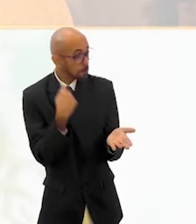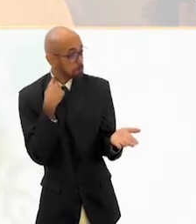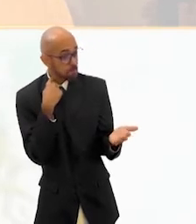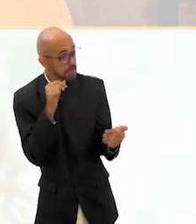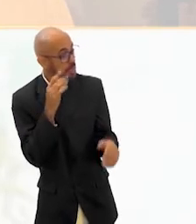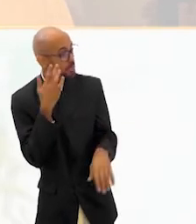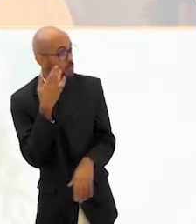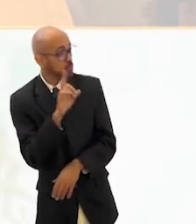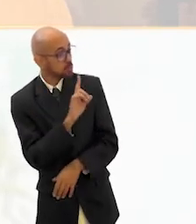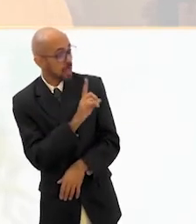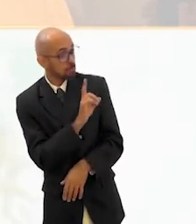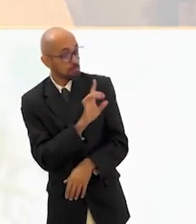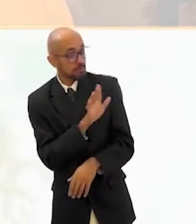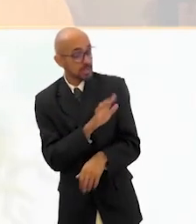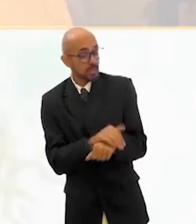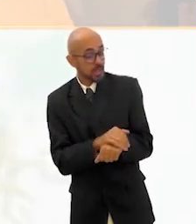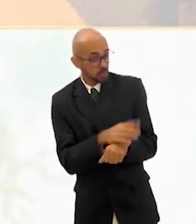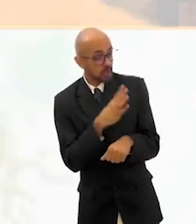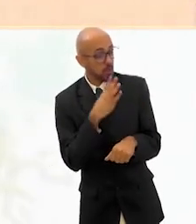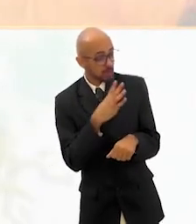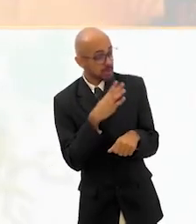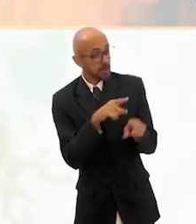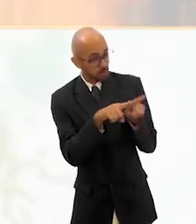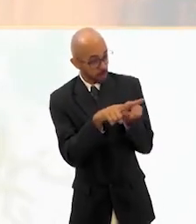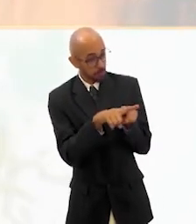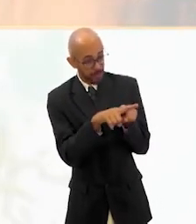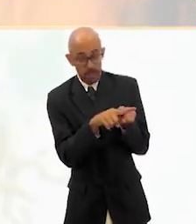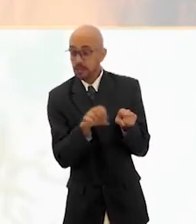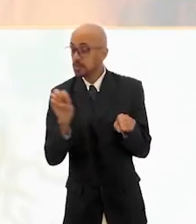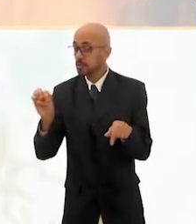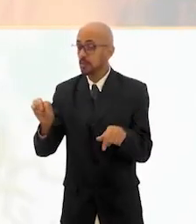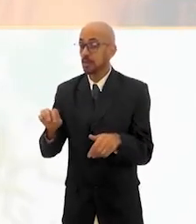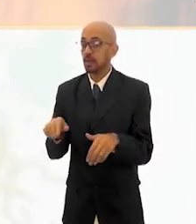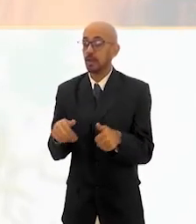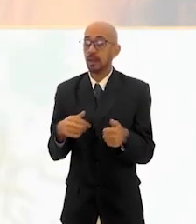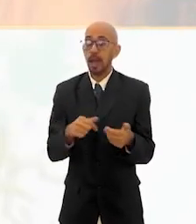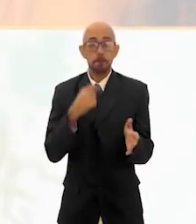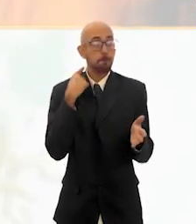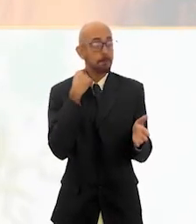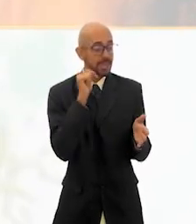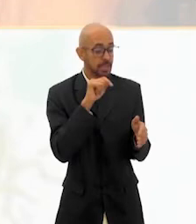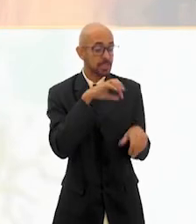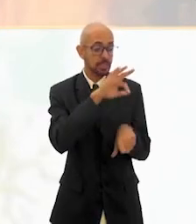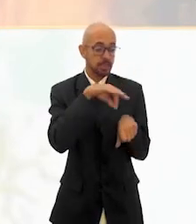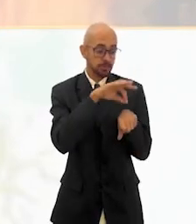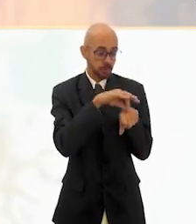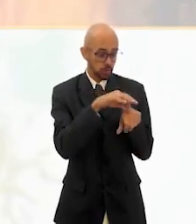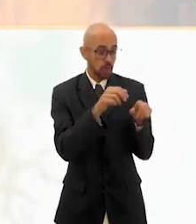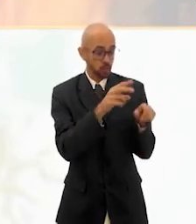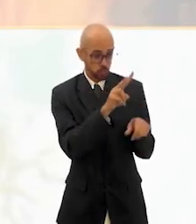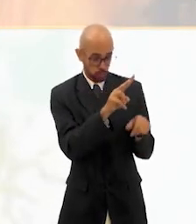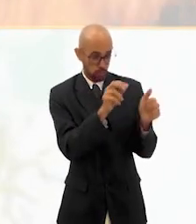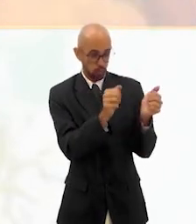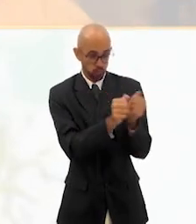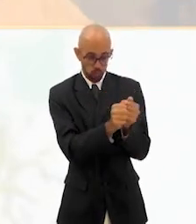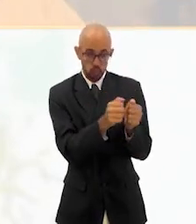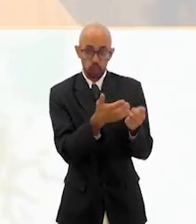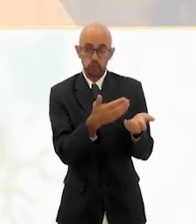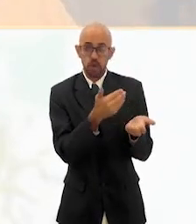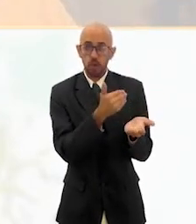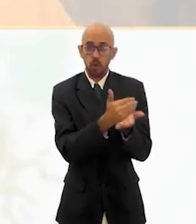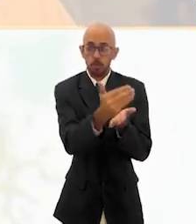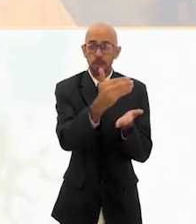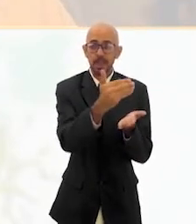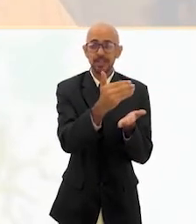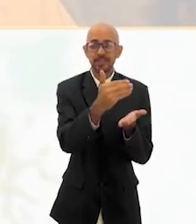aqui, Minas eu não sabia. Quer dizer, em Minas e no Espírito Santo. É, nasce o